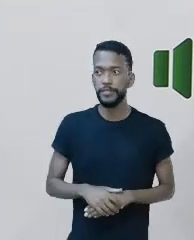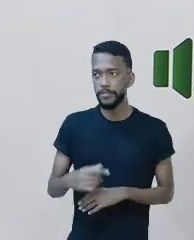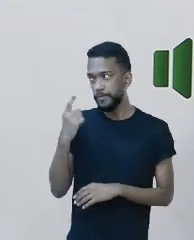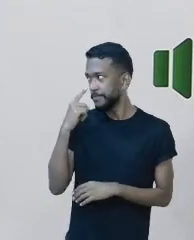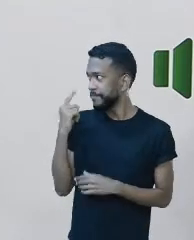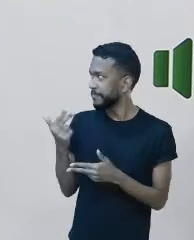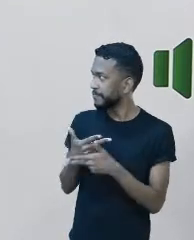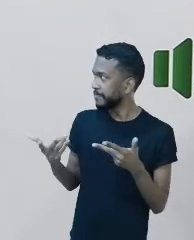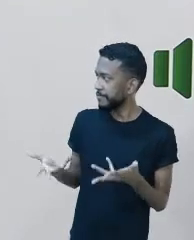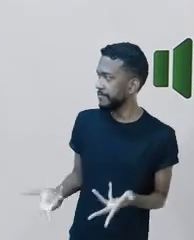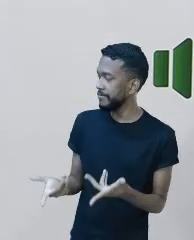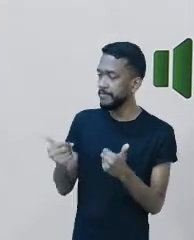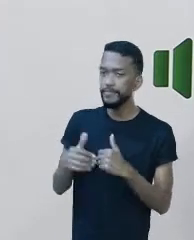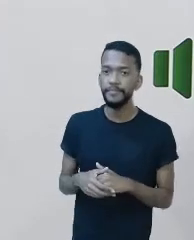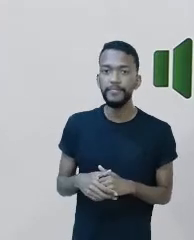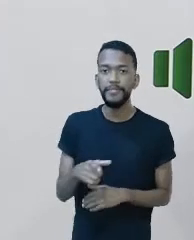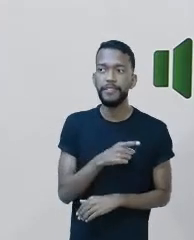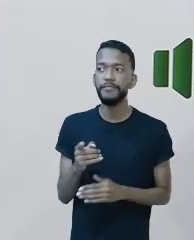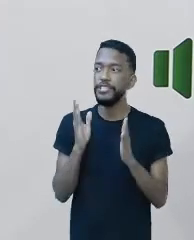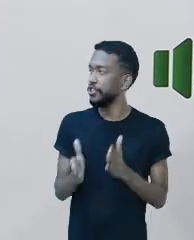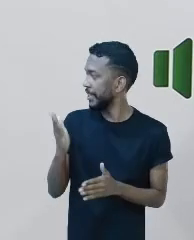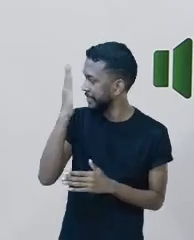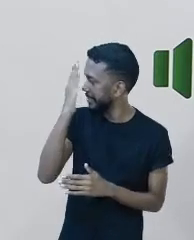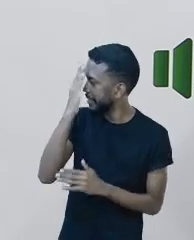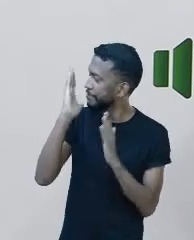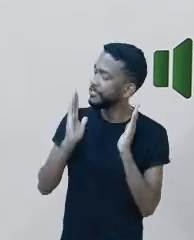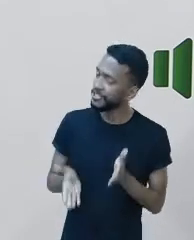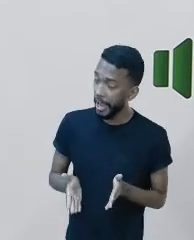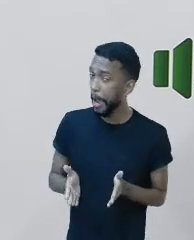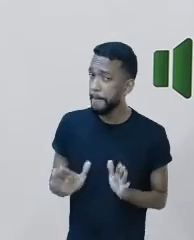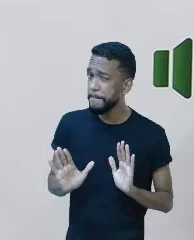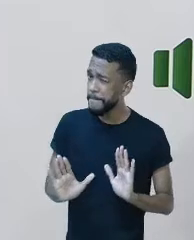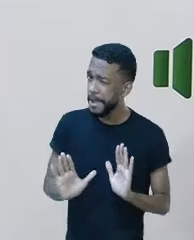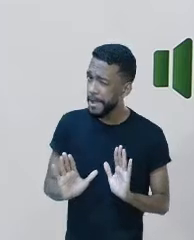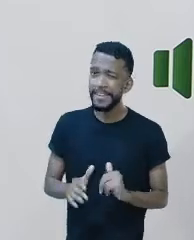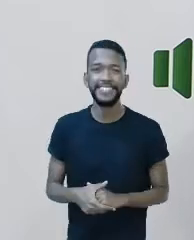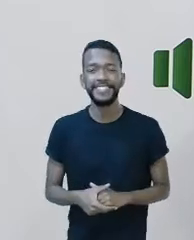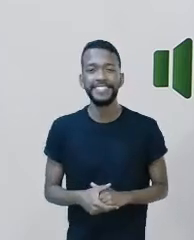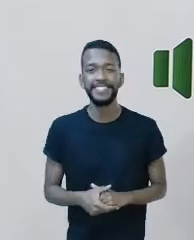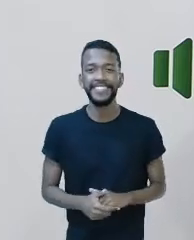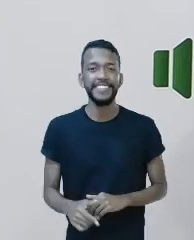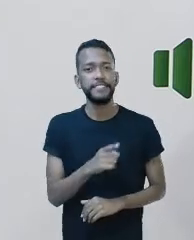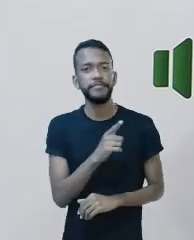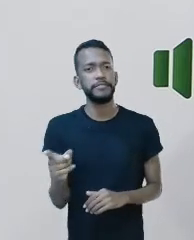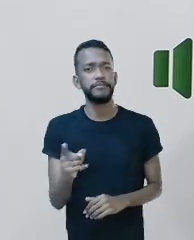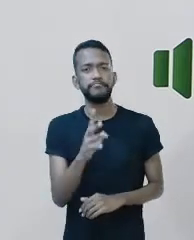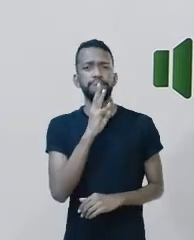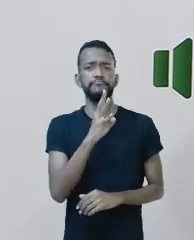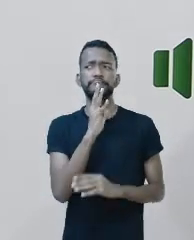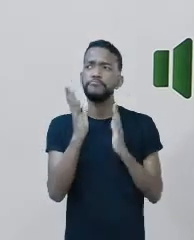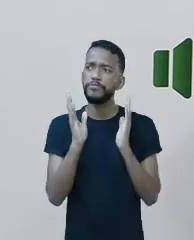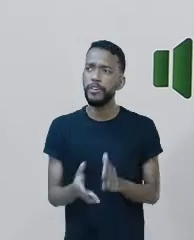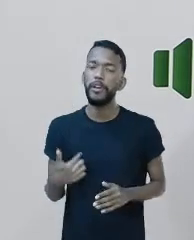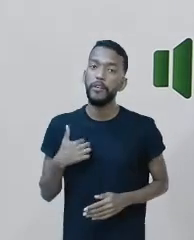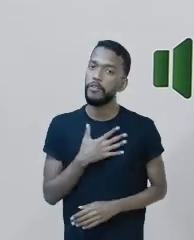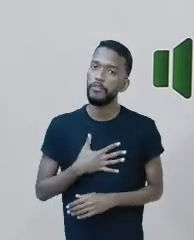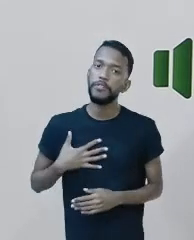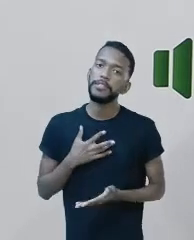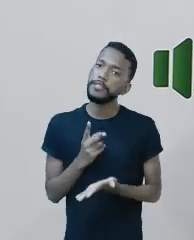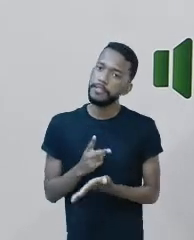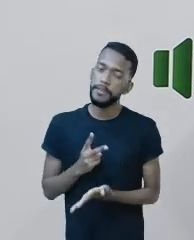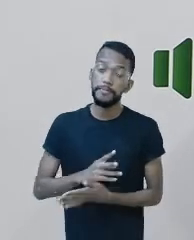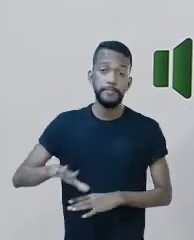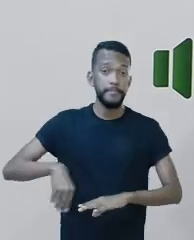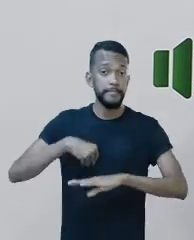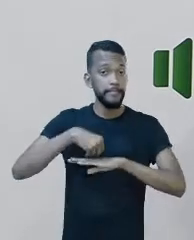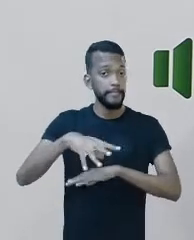coisa maravilhosa! Vocês já sabem disso, mas como vocês sabem, eu gosto sempre de